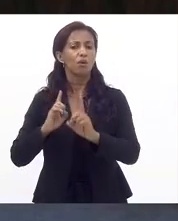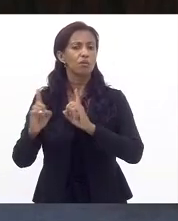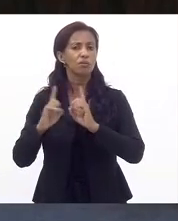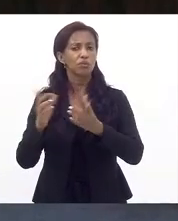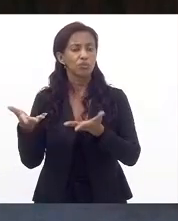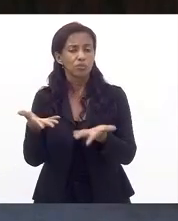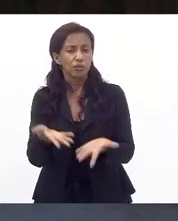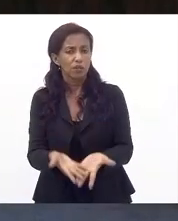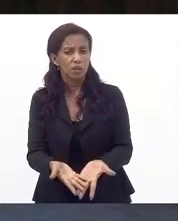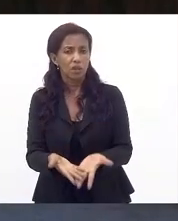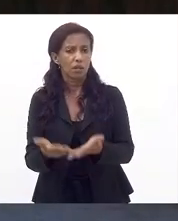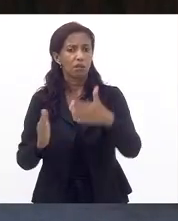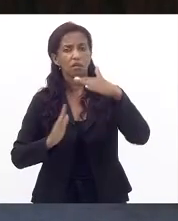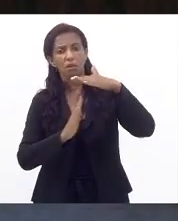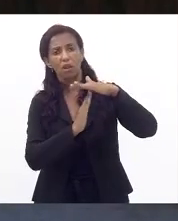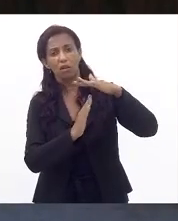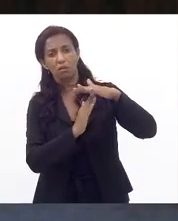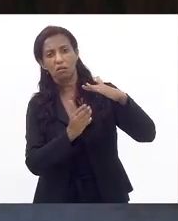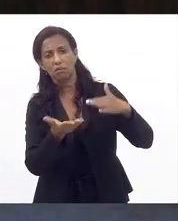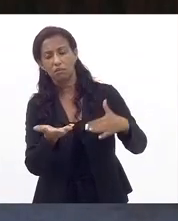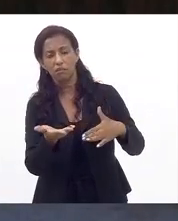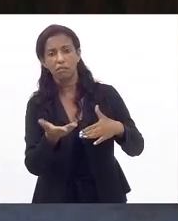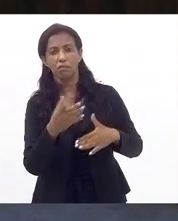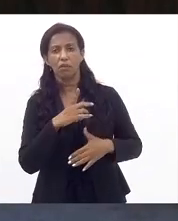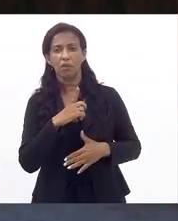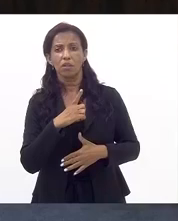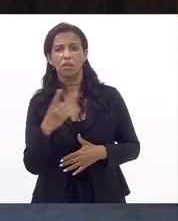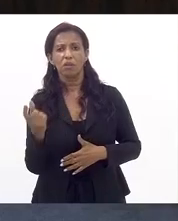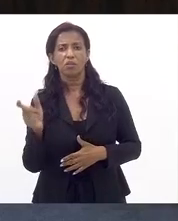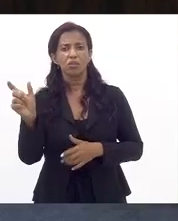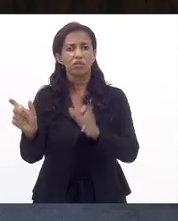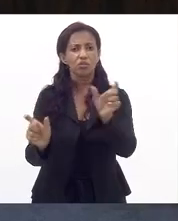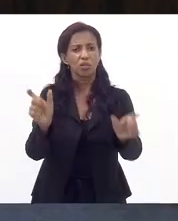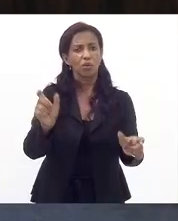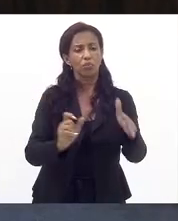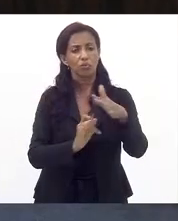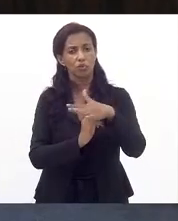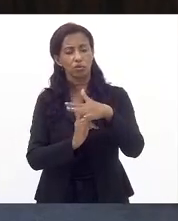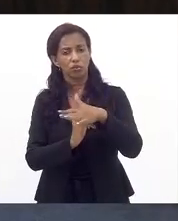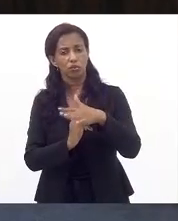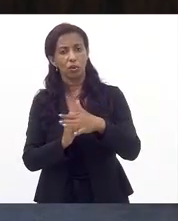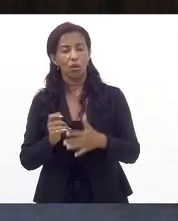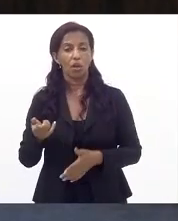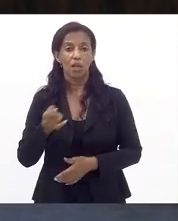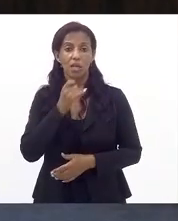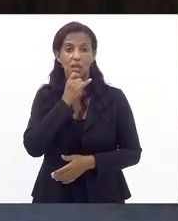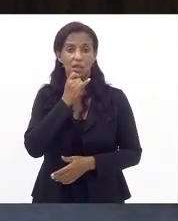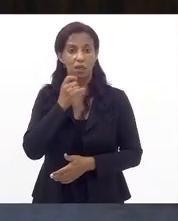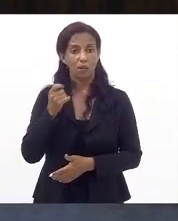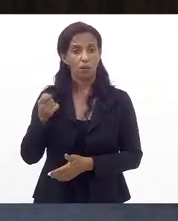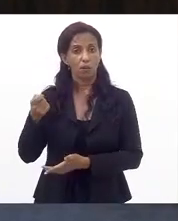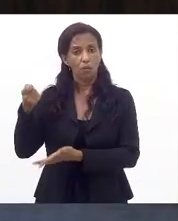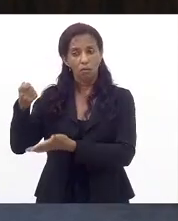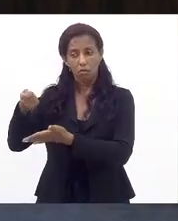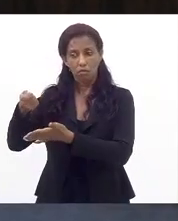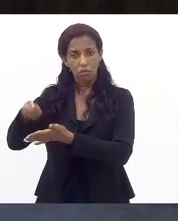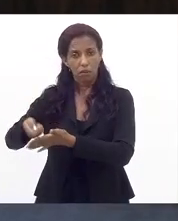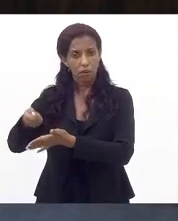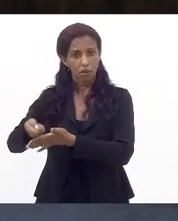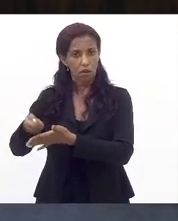aqui quando estava discutindo o teto tem algum alguns institutos por exemplo Tribunal de Contas do Estado